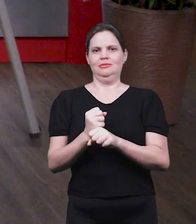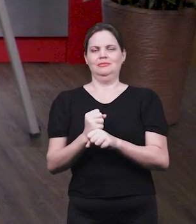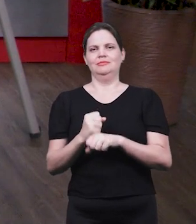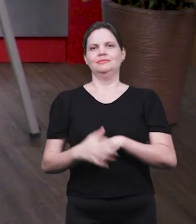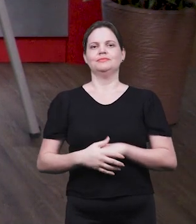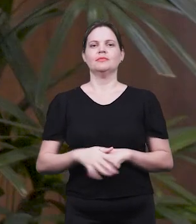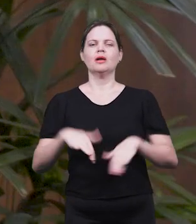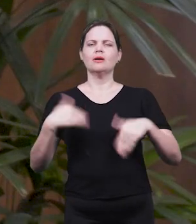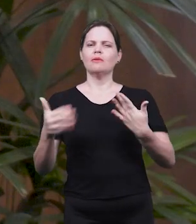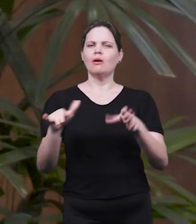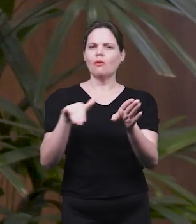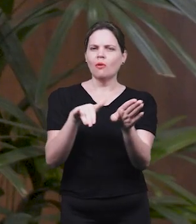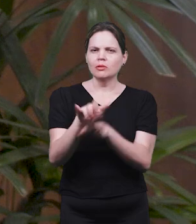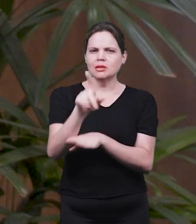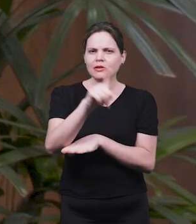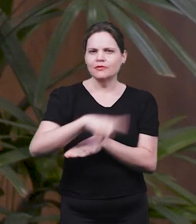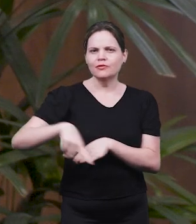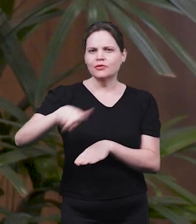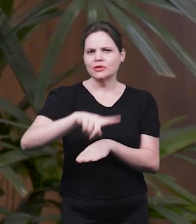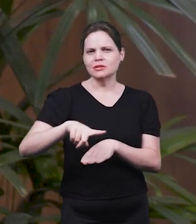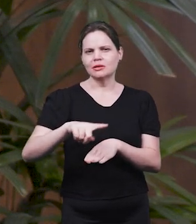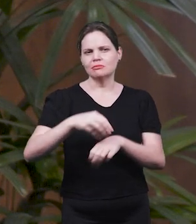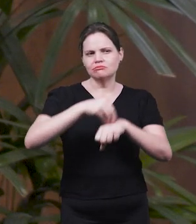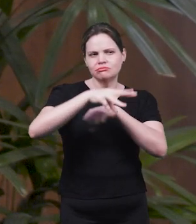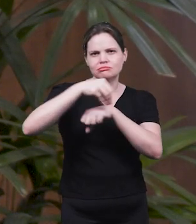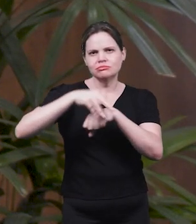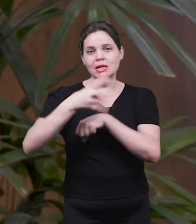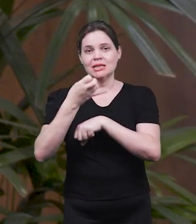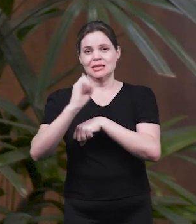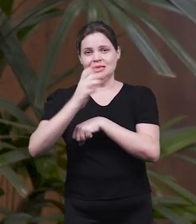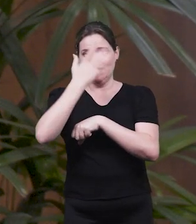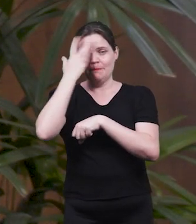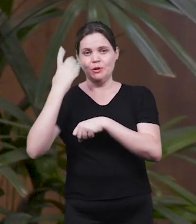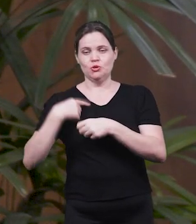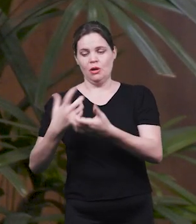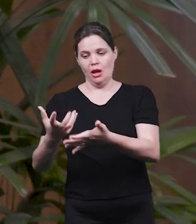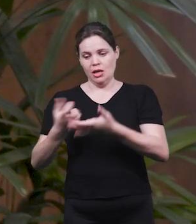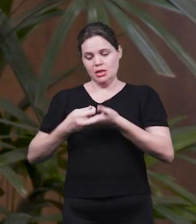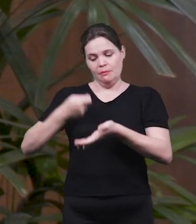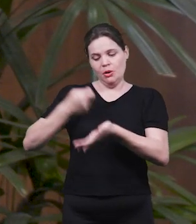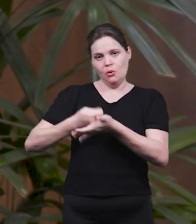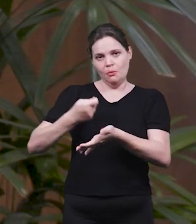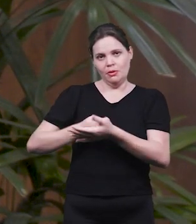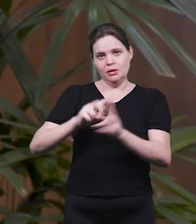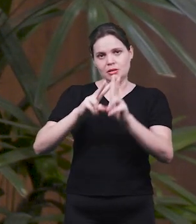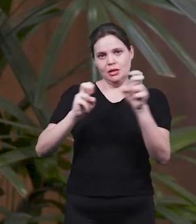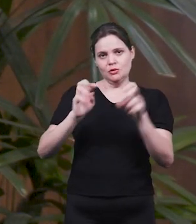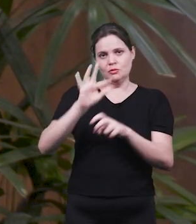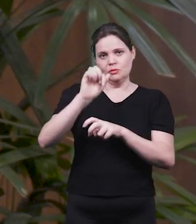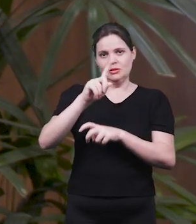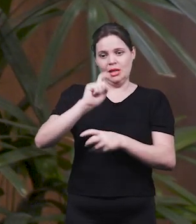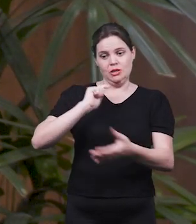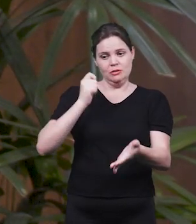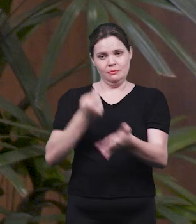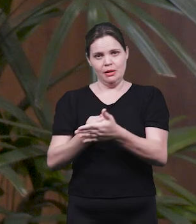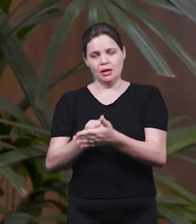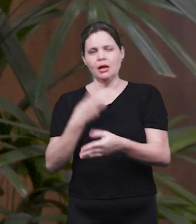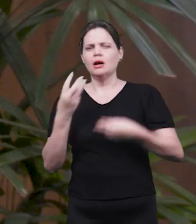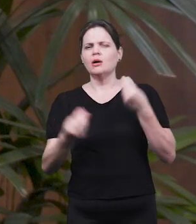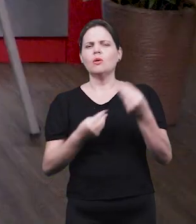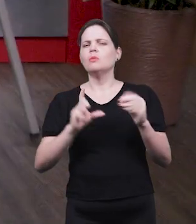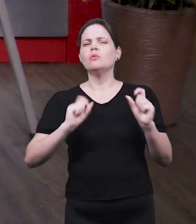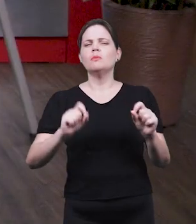está nos assistindo, caso a pessoa receba uma cobrança, seja por via administrativa ou até mesmo uma cobrança judicial? O que a pessoa deve